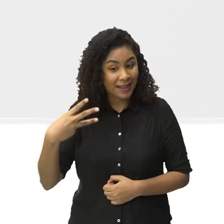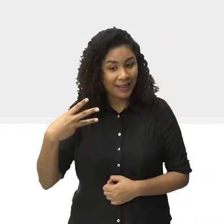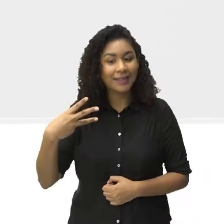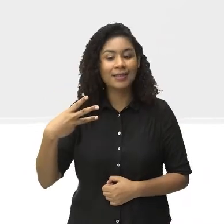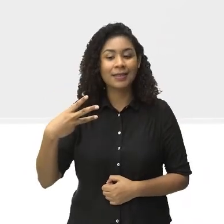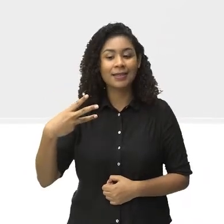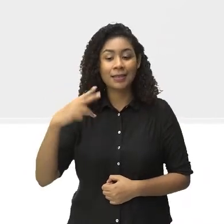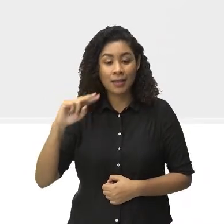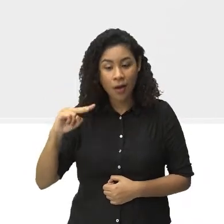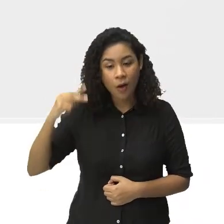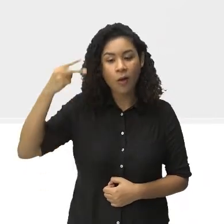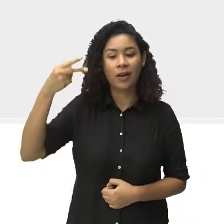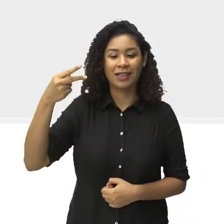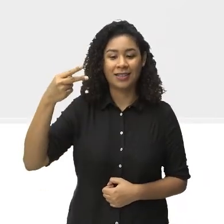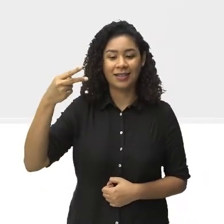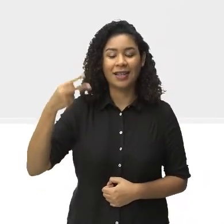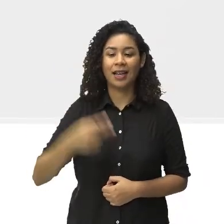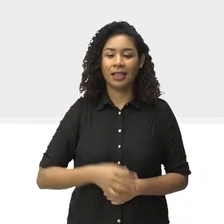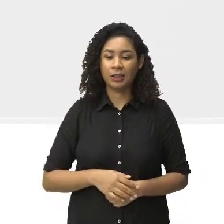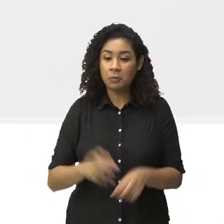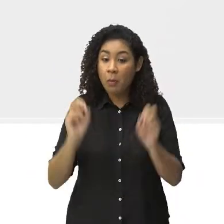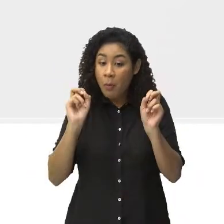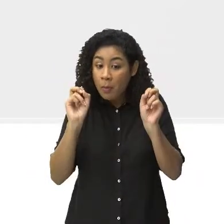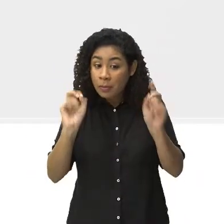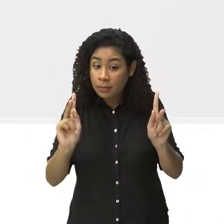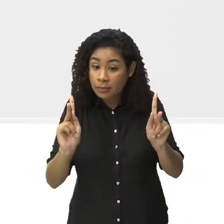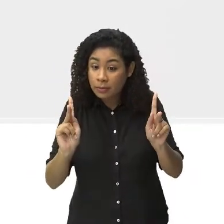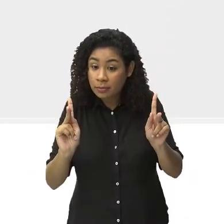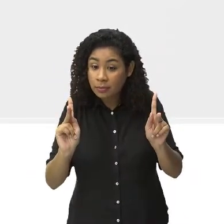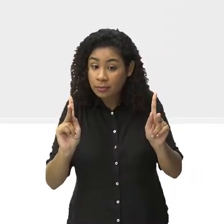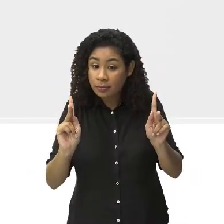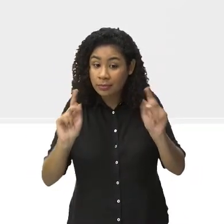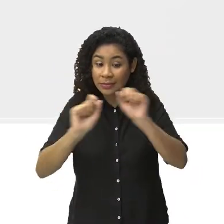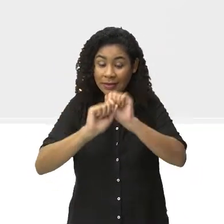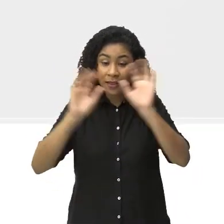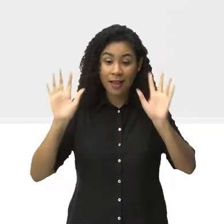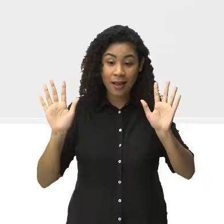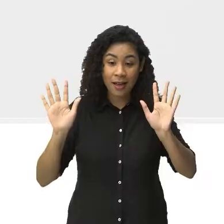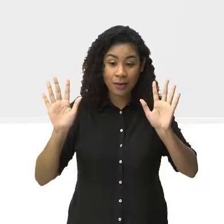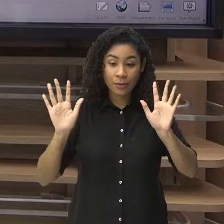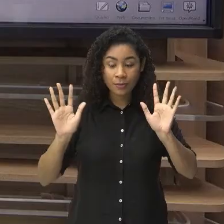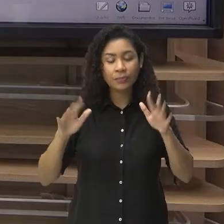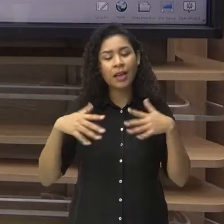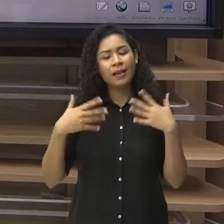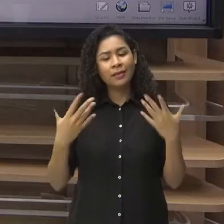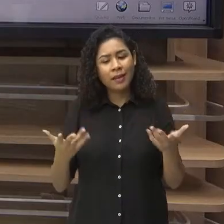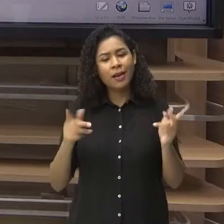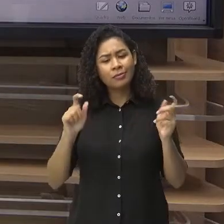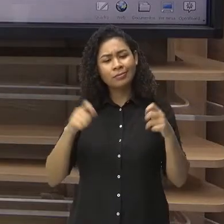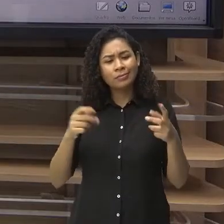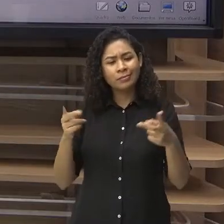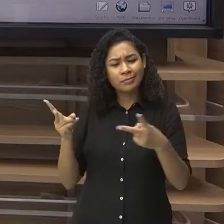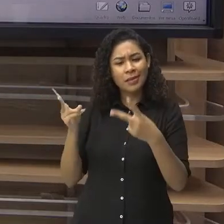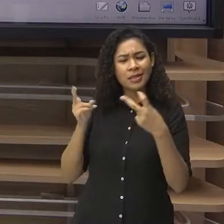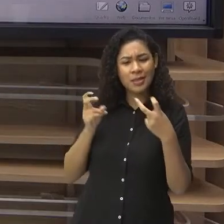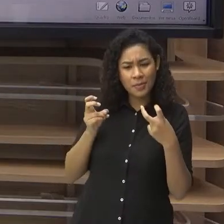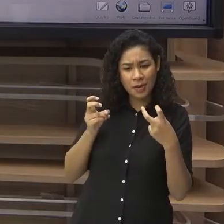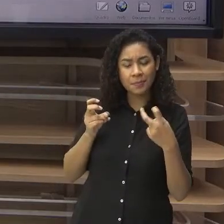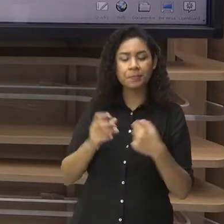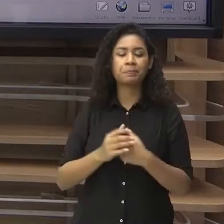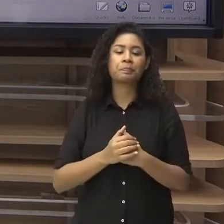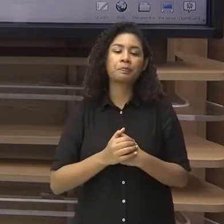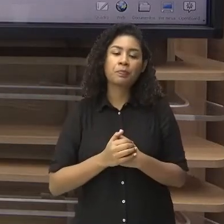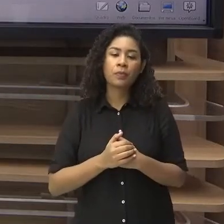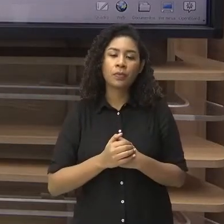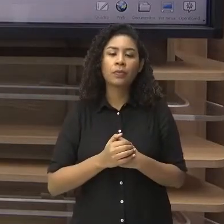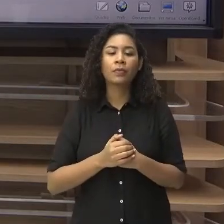quadrado. Certo, pessoal? Então, vejam que apesar, né,